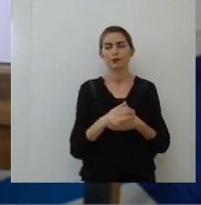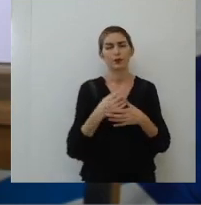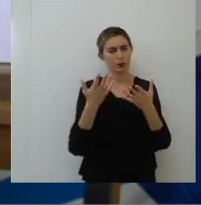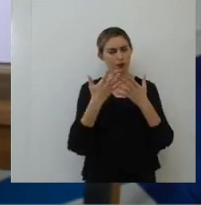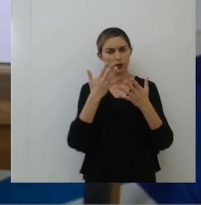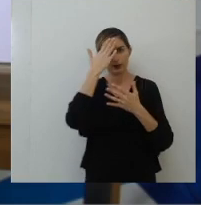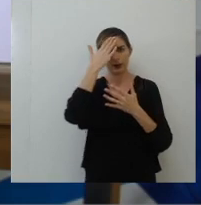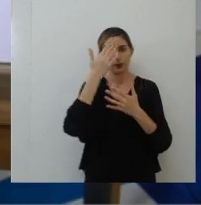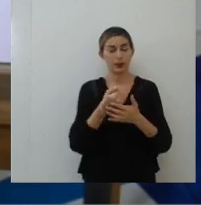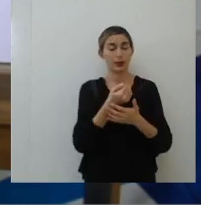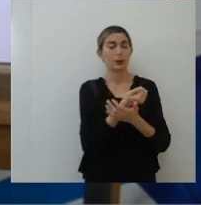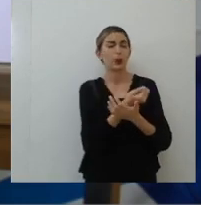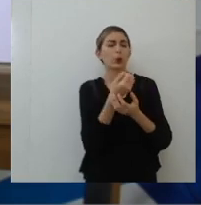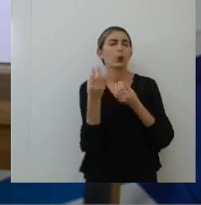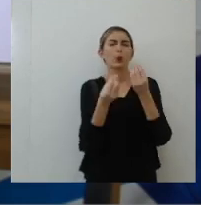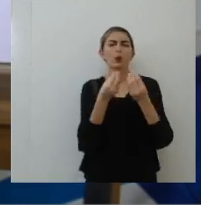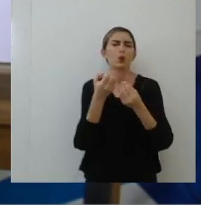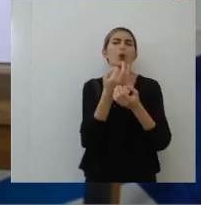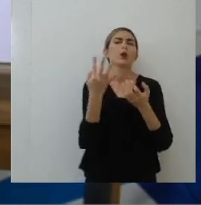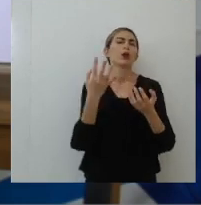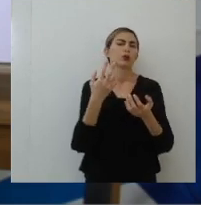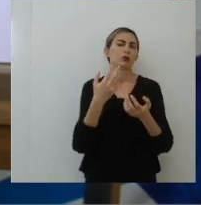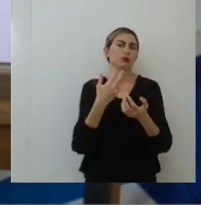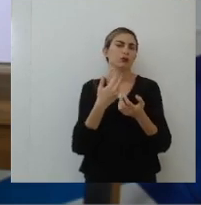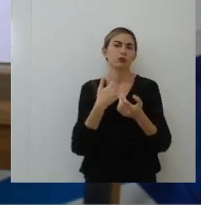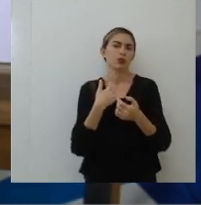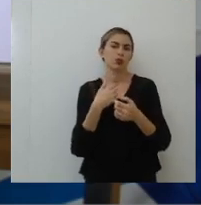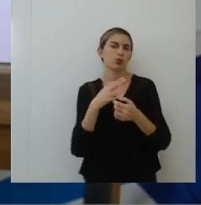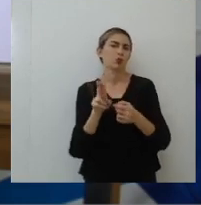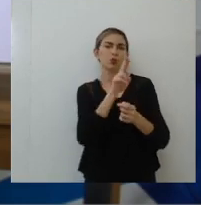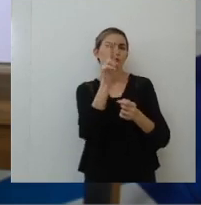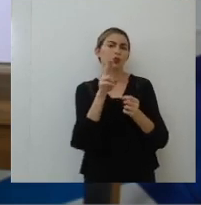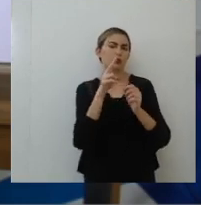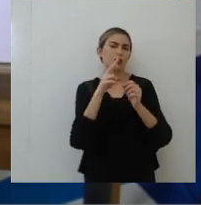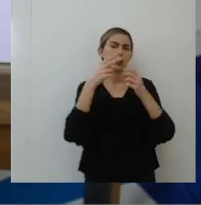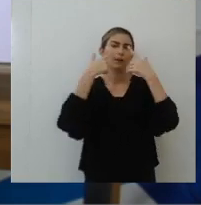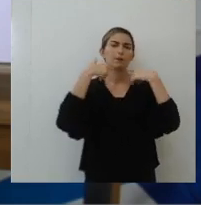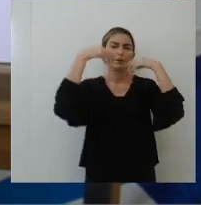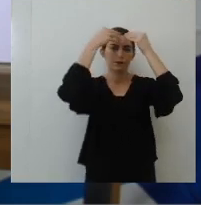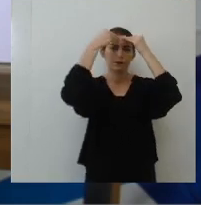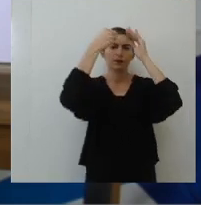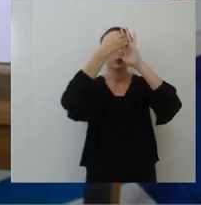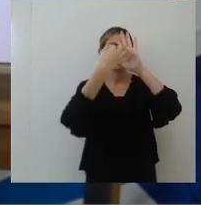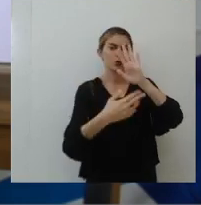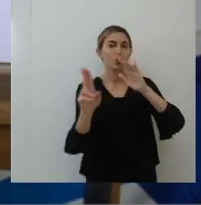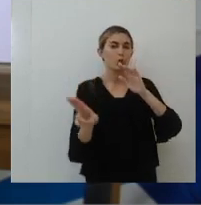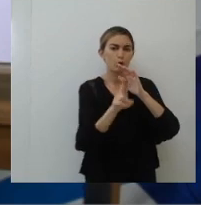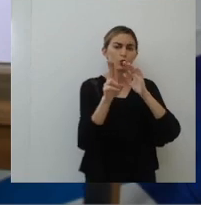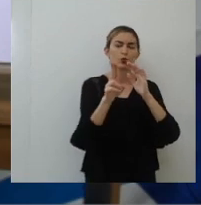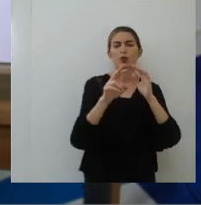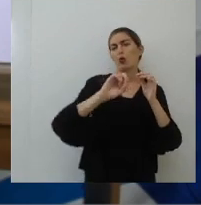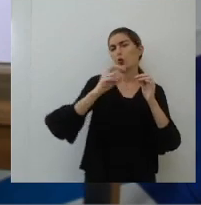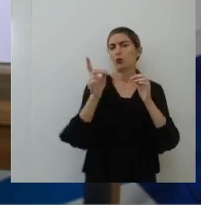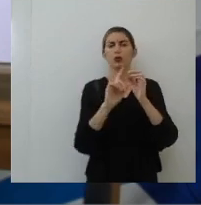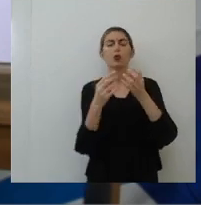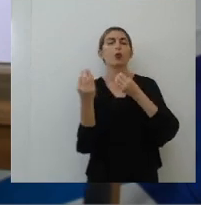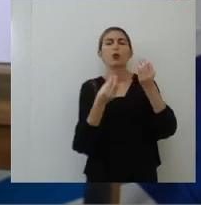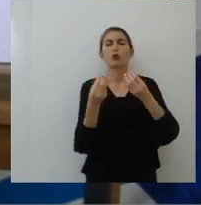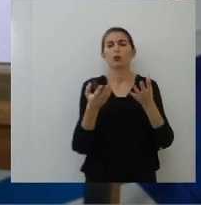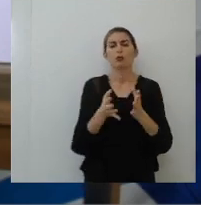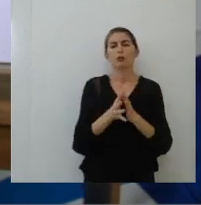Queria saber quando não devemos usar a figura de linguagem e quando devemos usá-la.